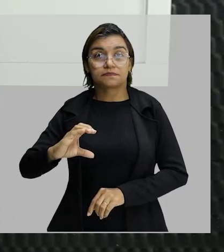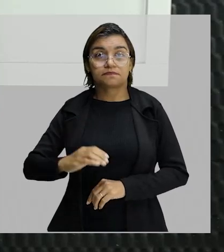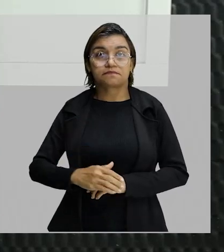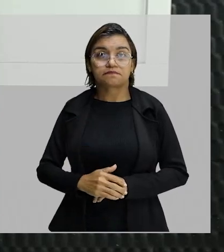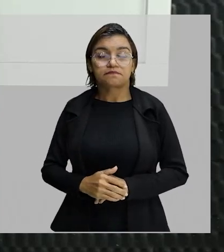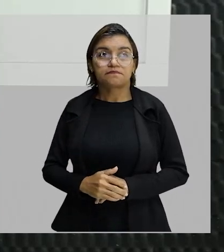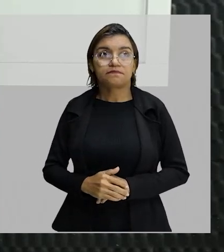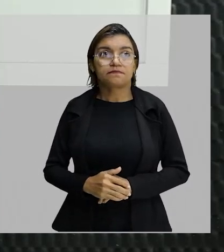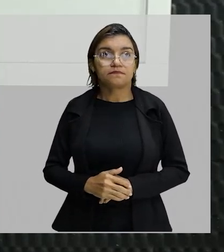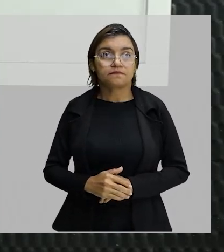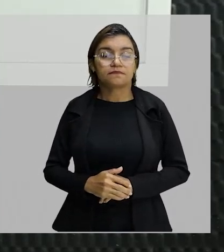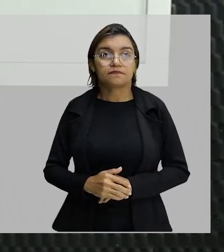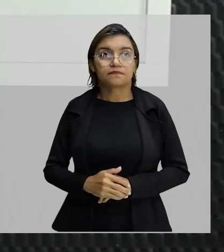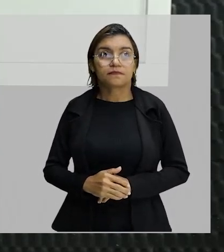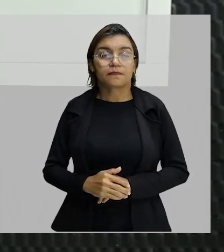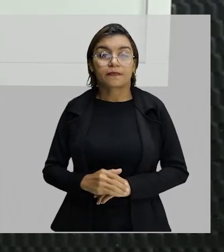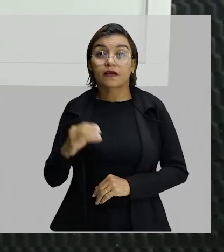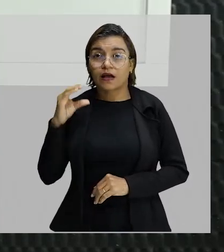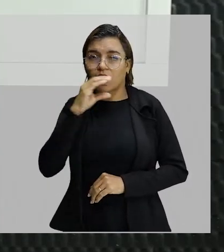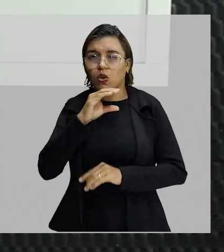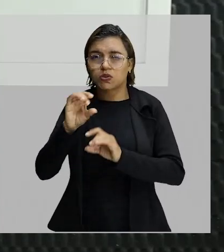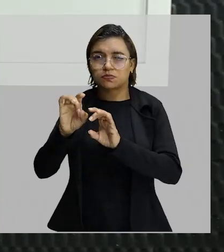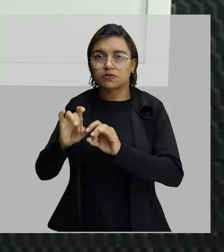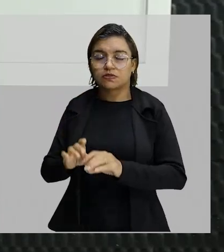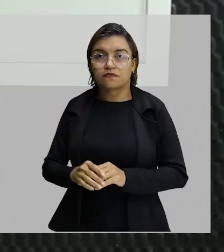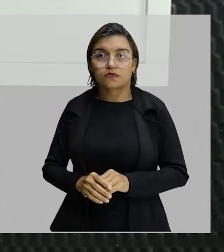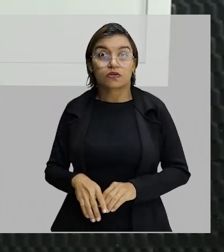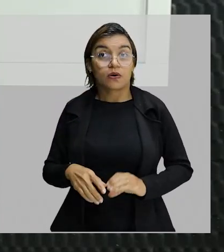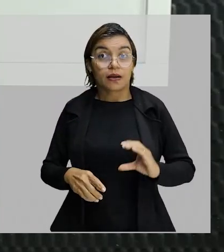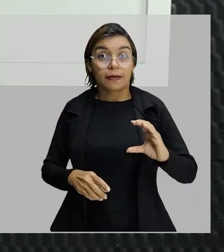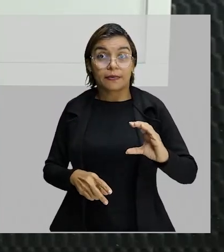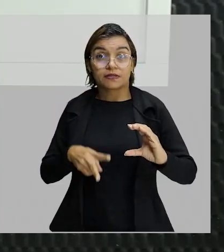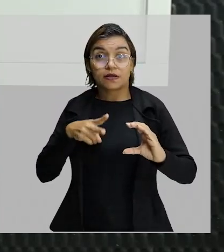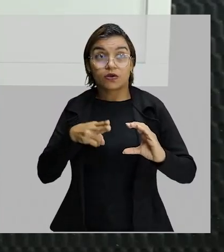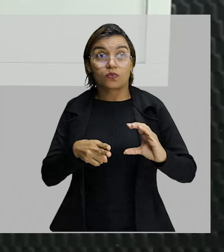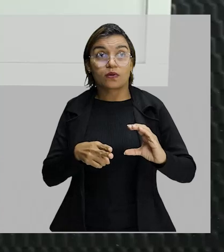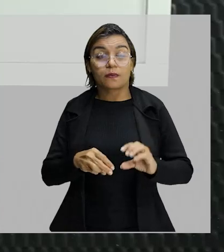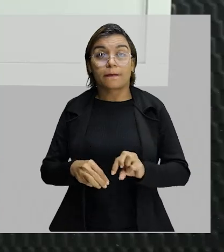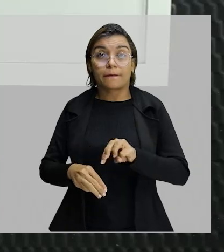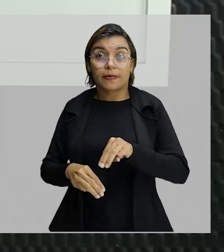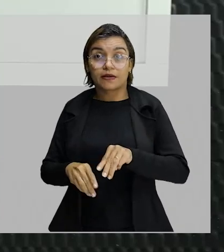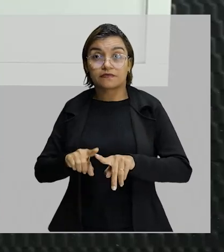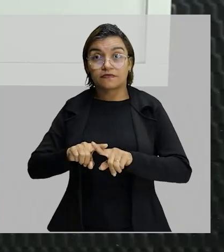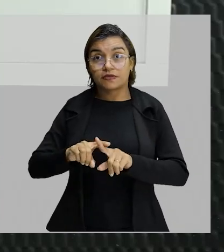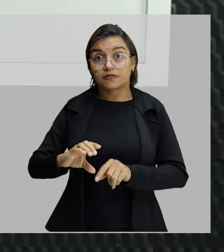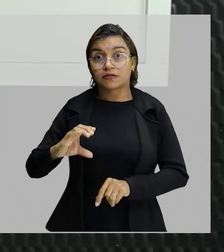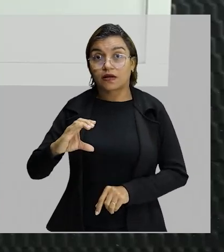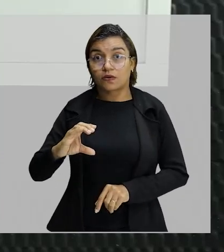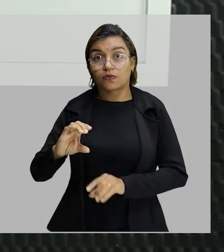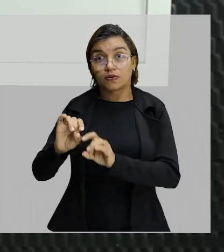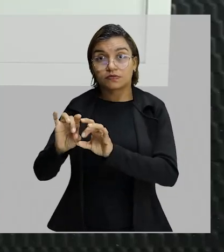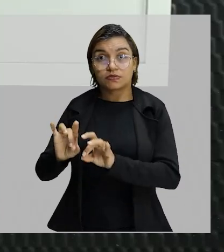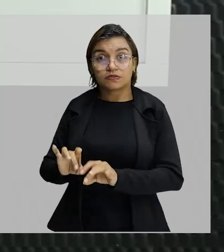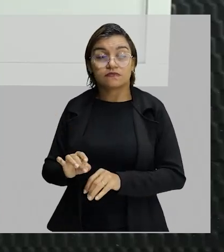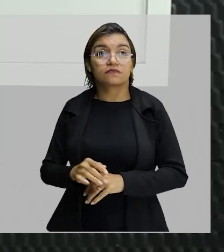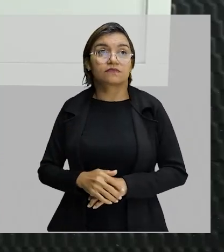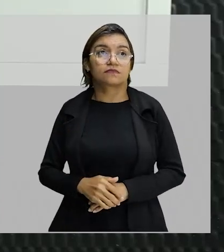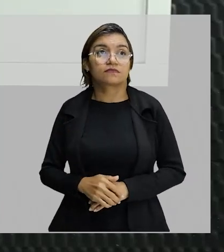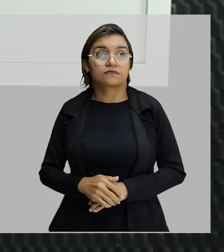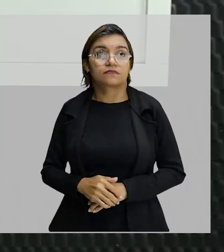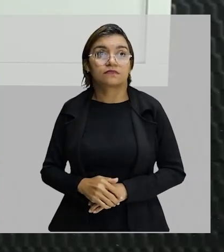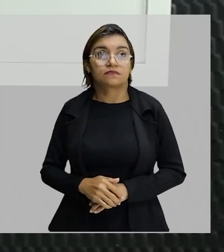né, como massa vezes o calor específico. Então, capacidade térmica, o M,